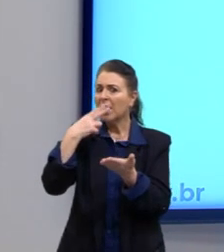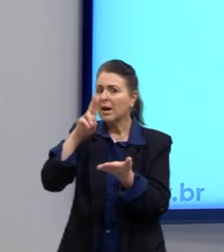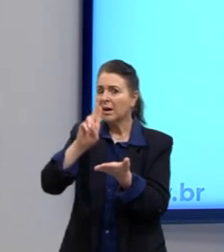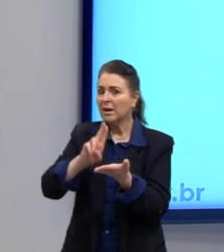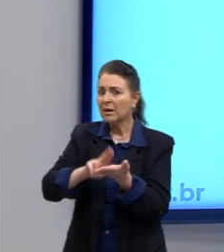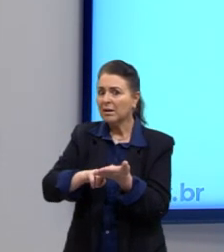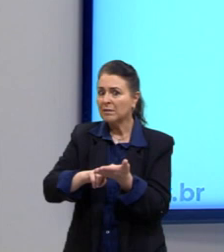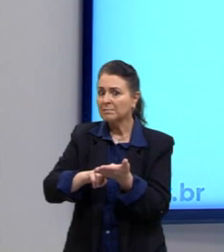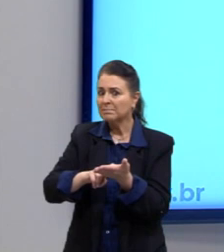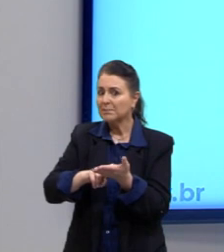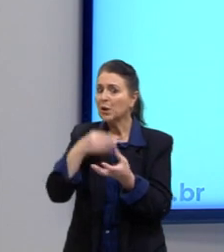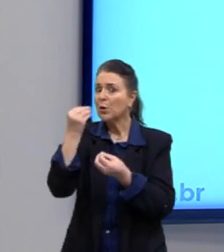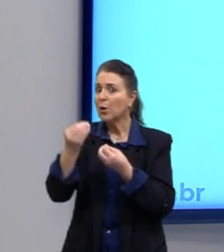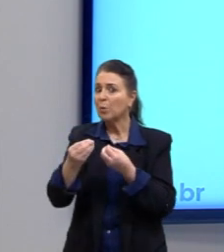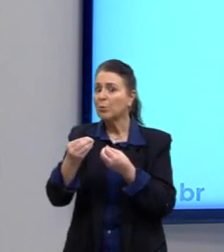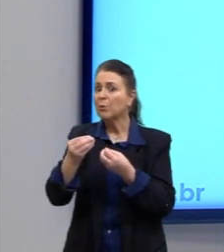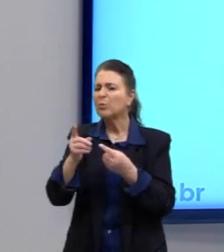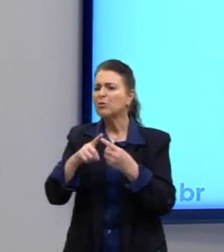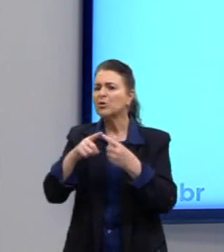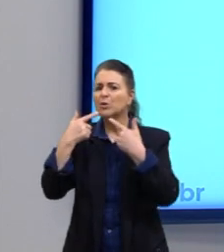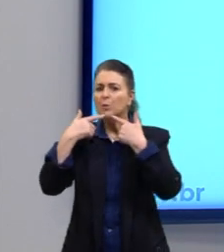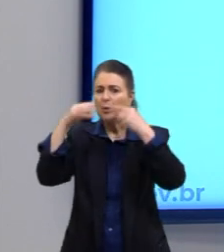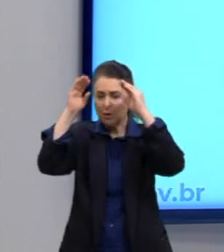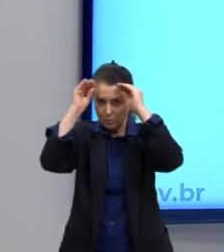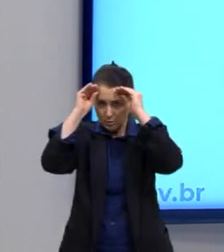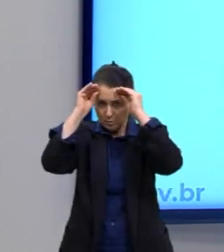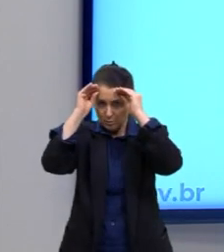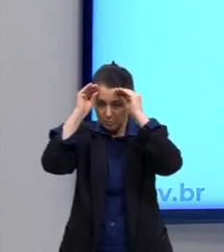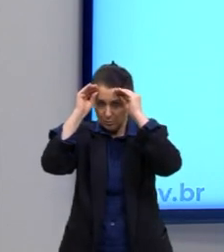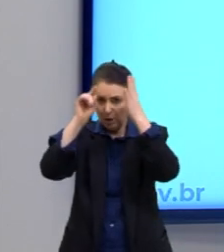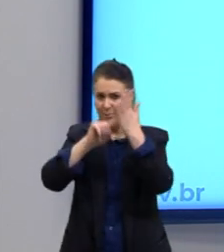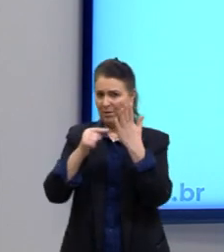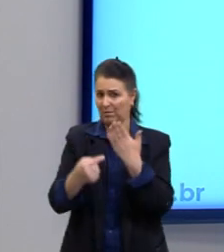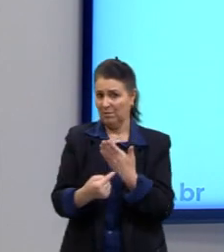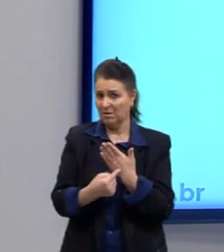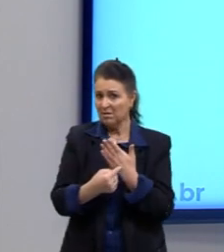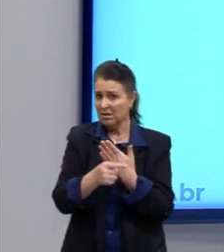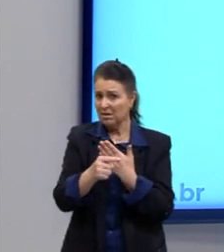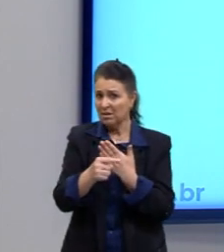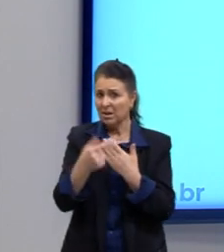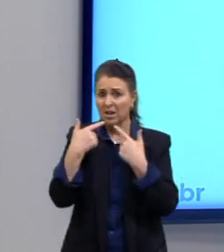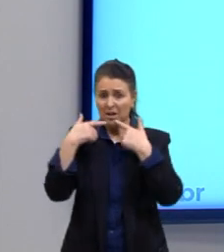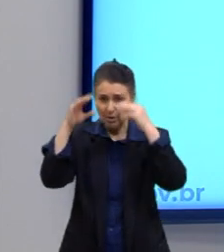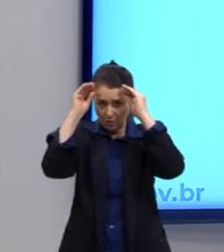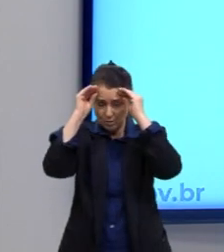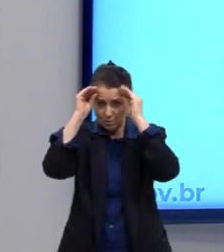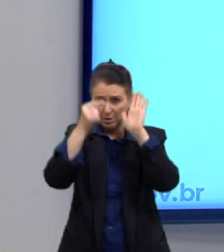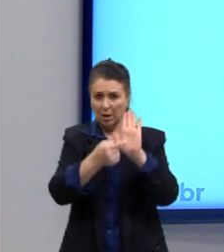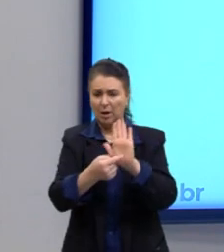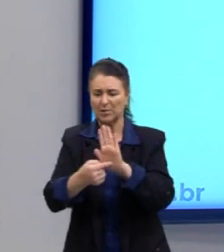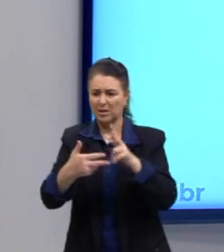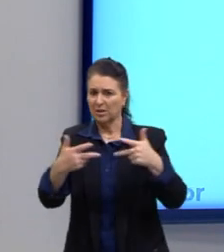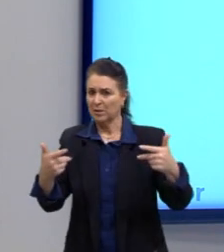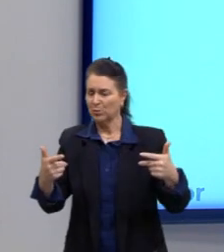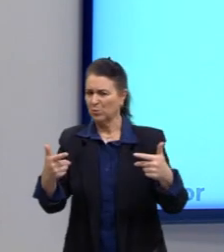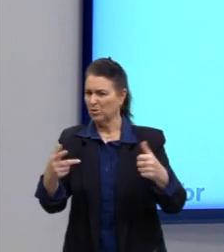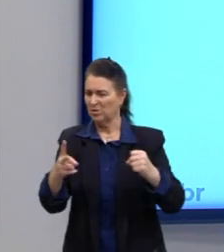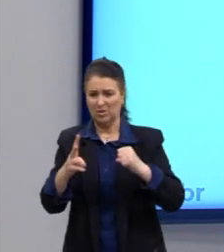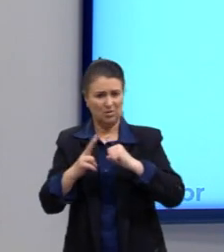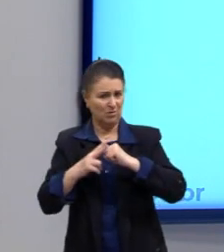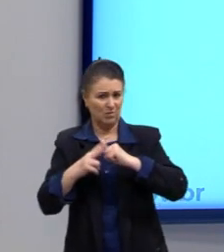Como é que vão fazer essa linguagem da linguagem metafórica não né apresentar elementos não verbais